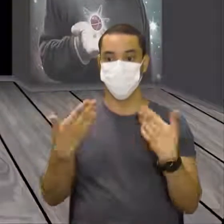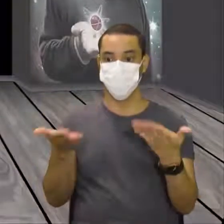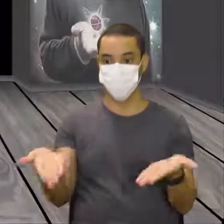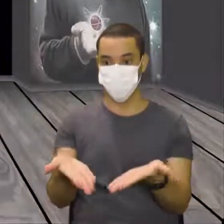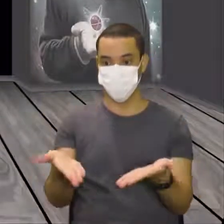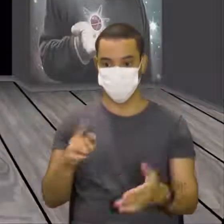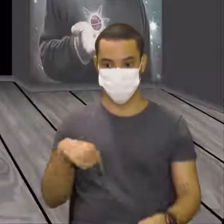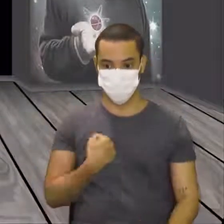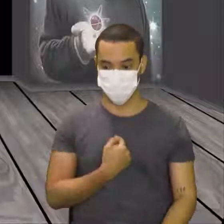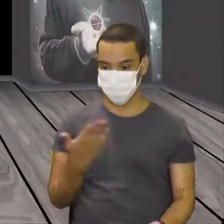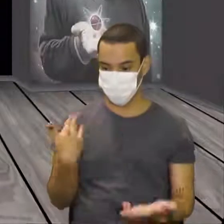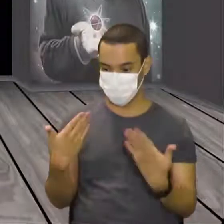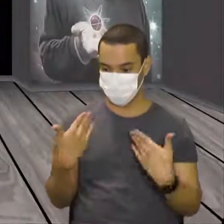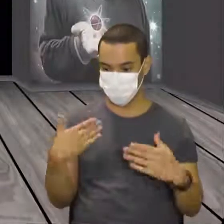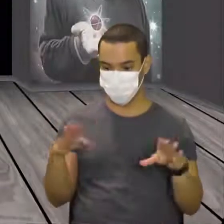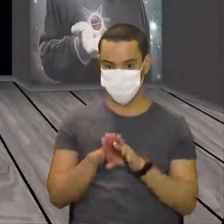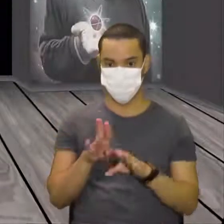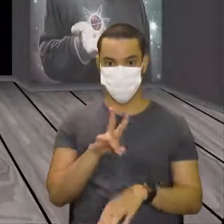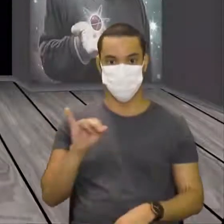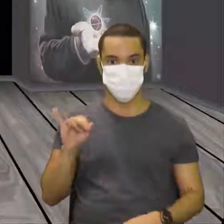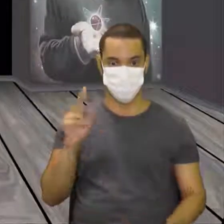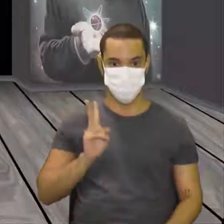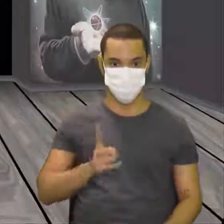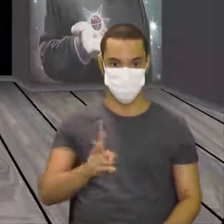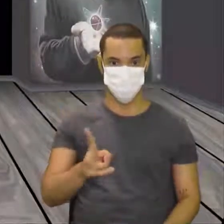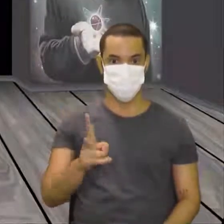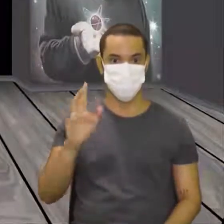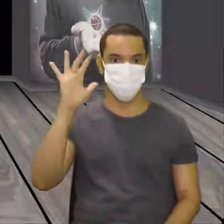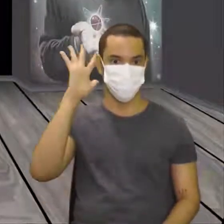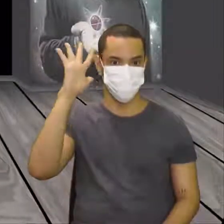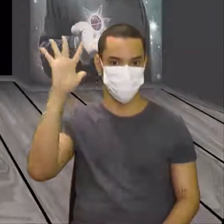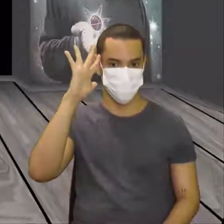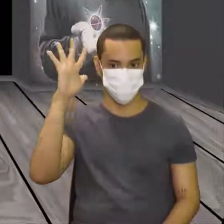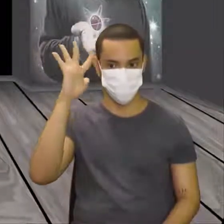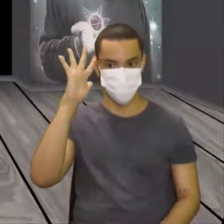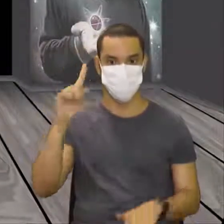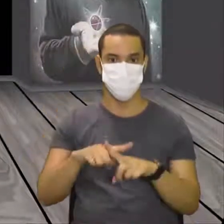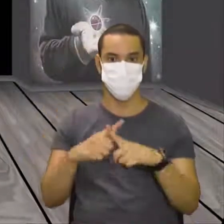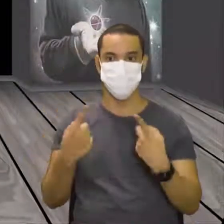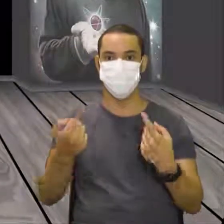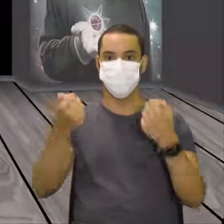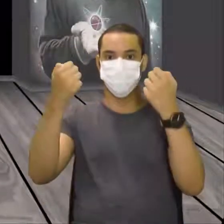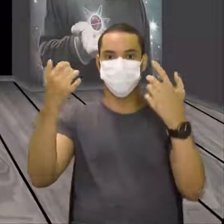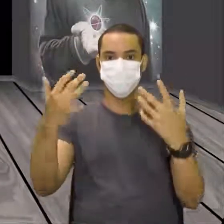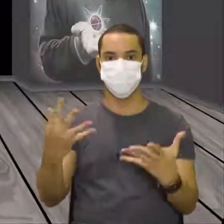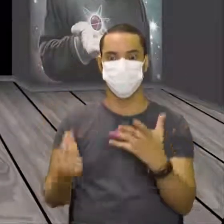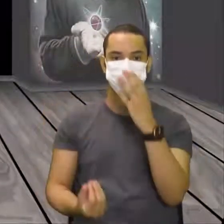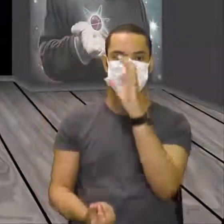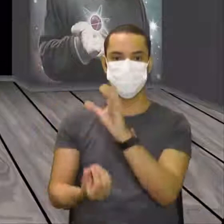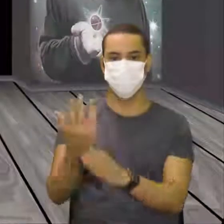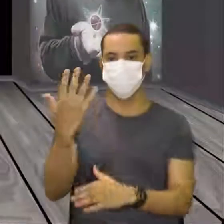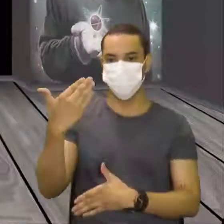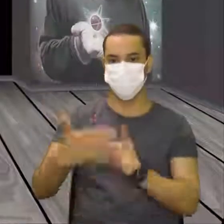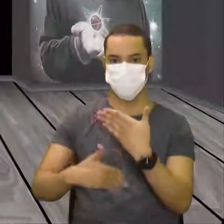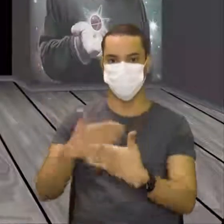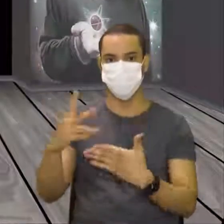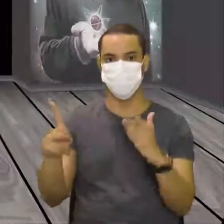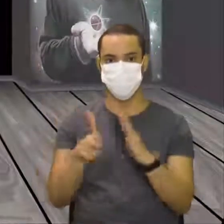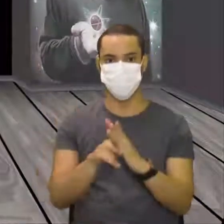hoje a nossa conversa vai continuar sendo teórica, mas nós vamos falar aí da criação e da evolução